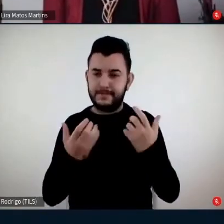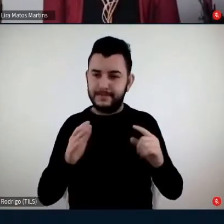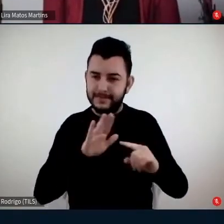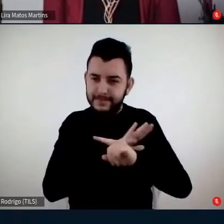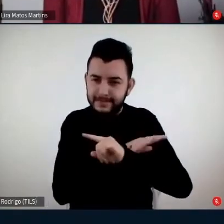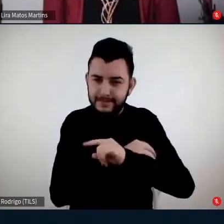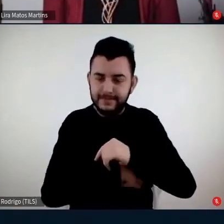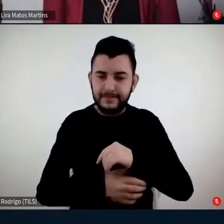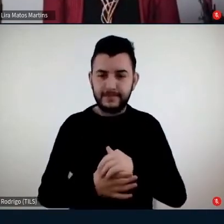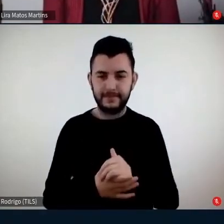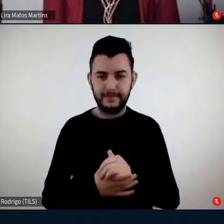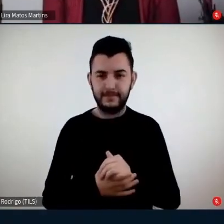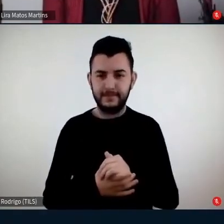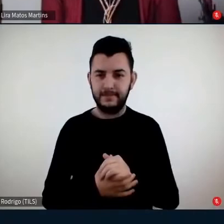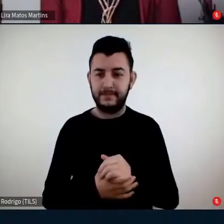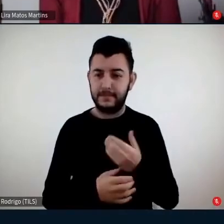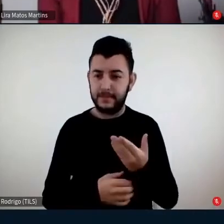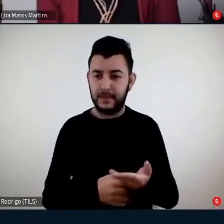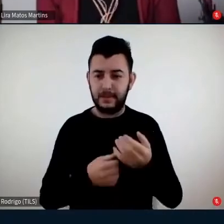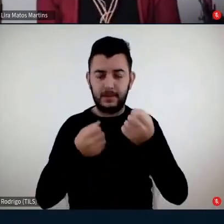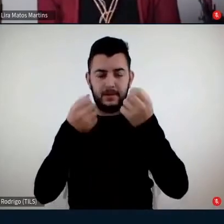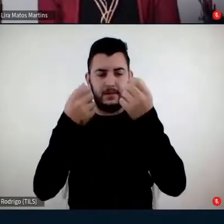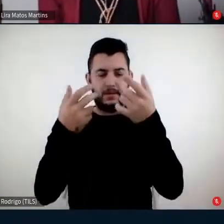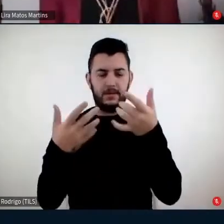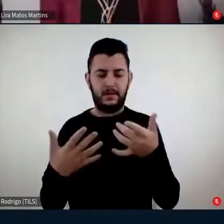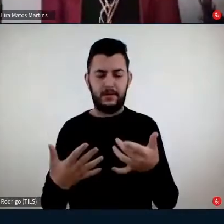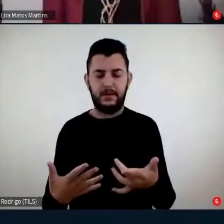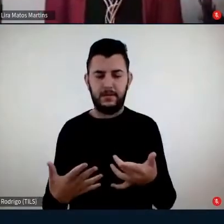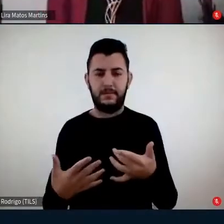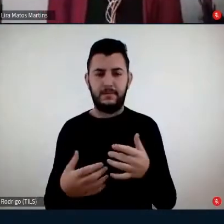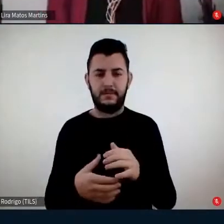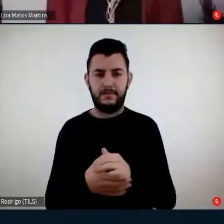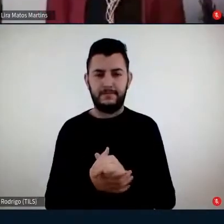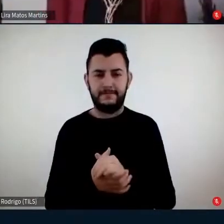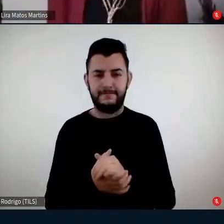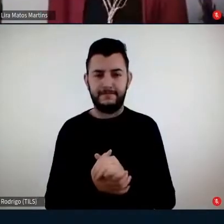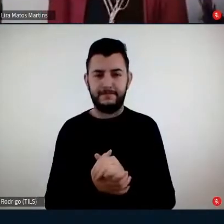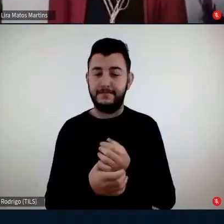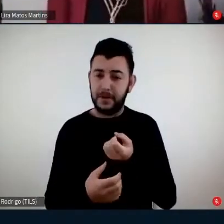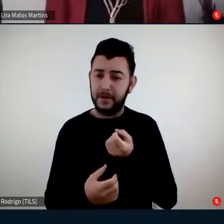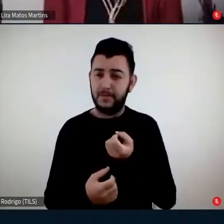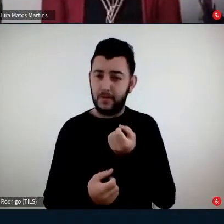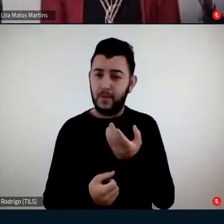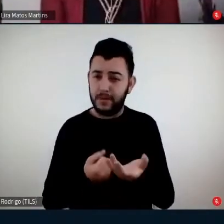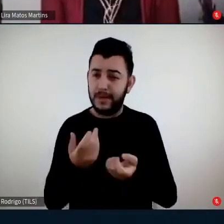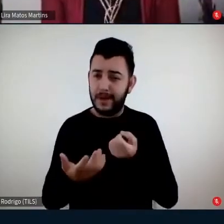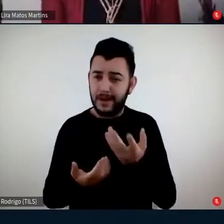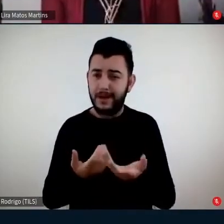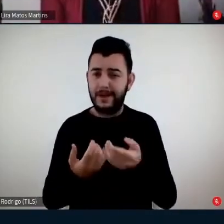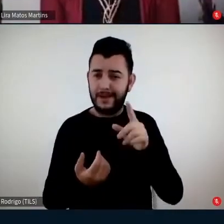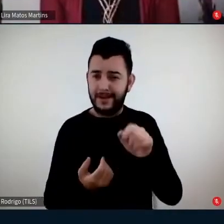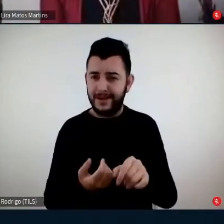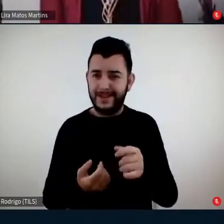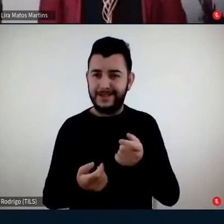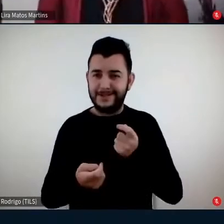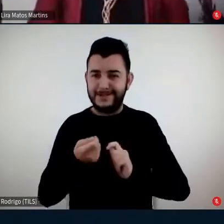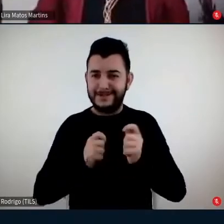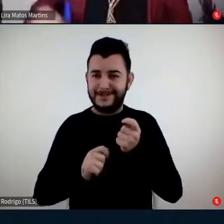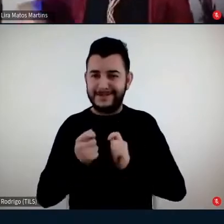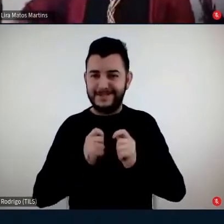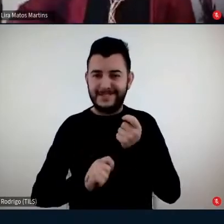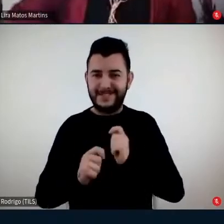uma pergunta para você falar um pouco sobre isso, né? Contar um pouco desse seu